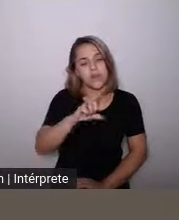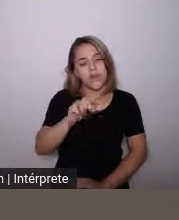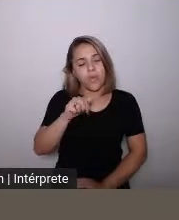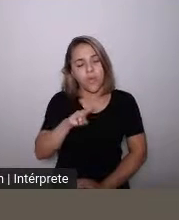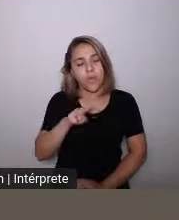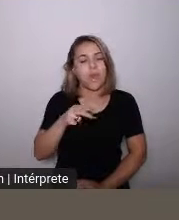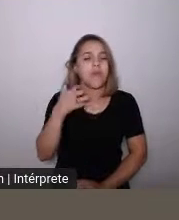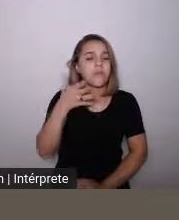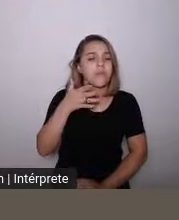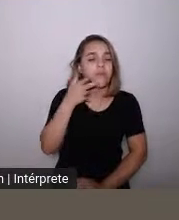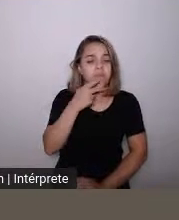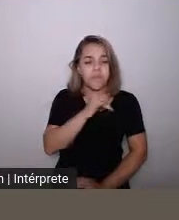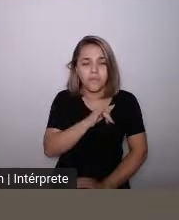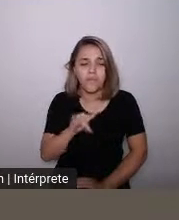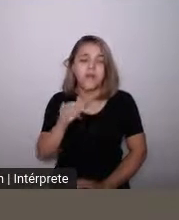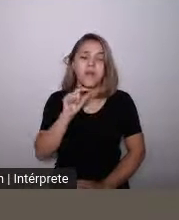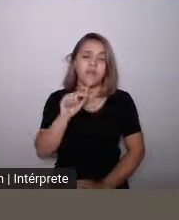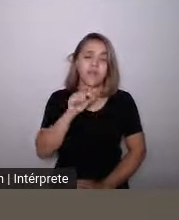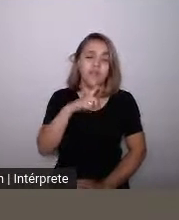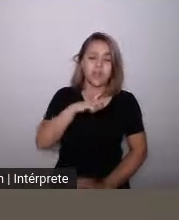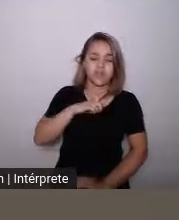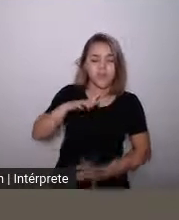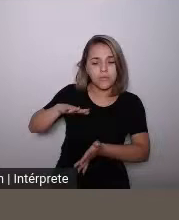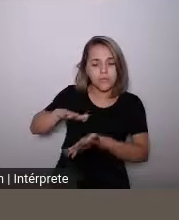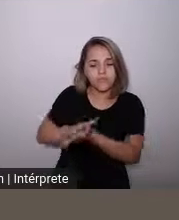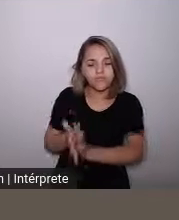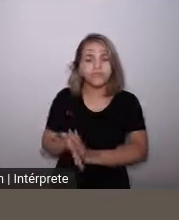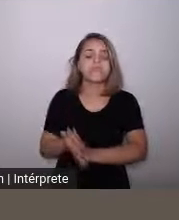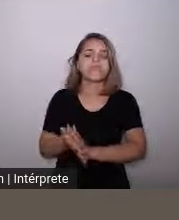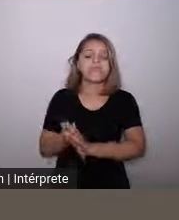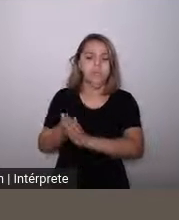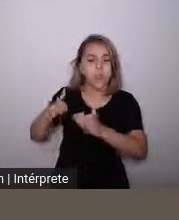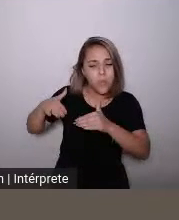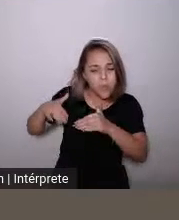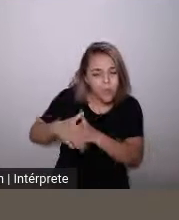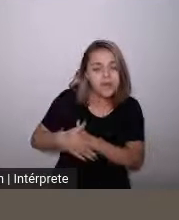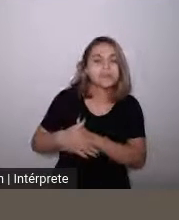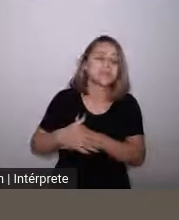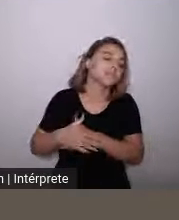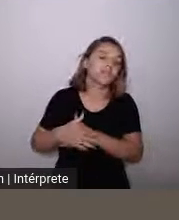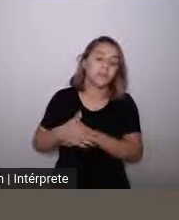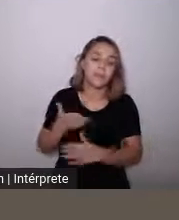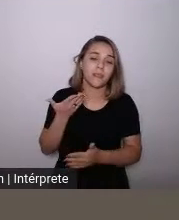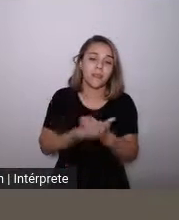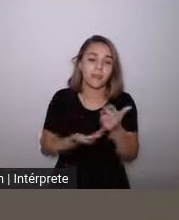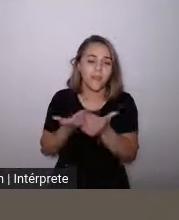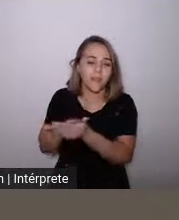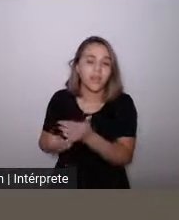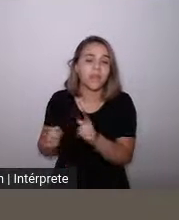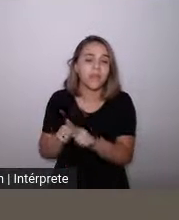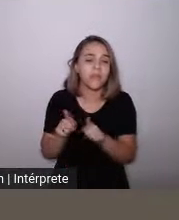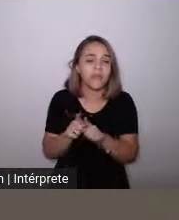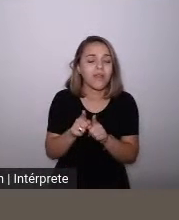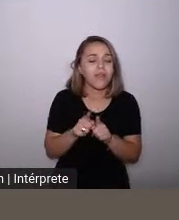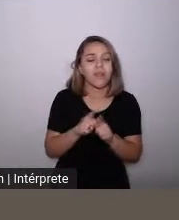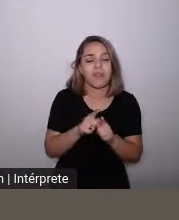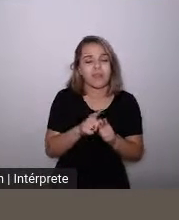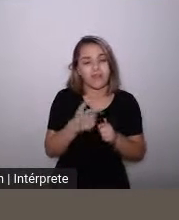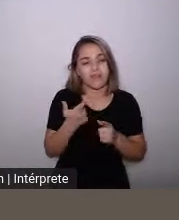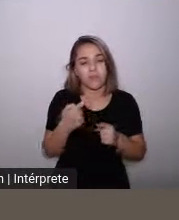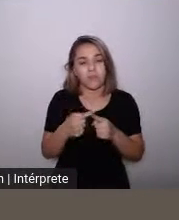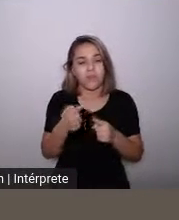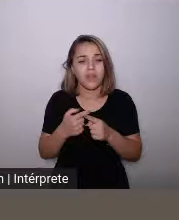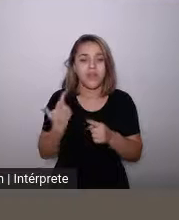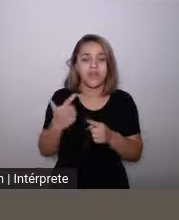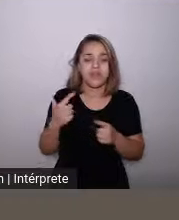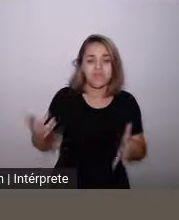triplo sentimento de derrota, humilhação e inutilidade, sob uma atmosfera de indiferença e desconsideração geral, o que produziu um